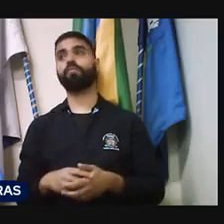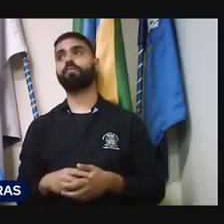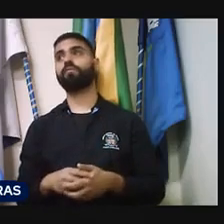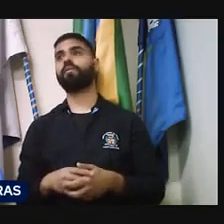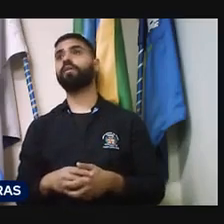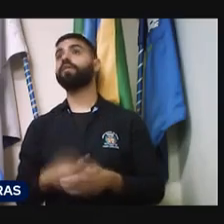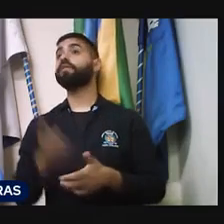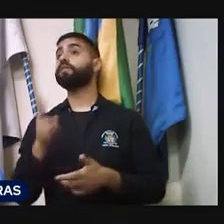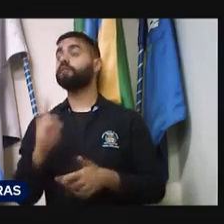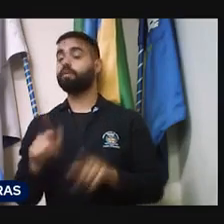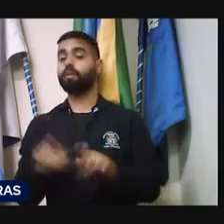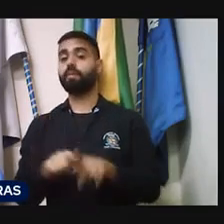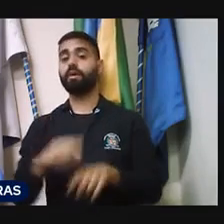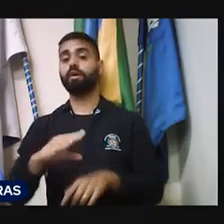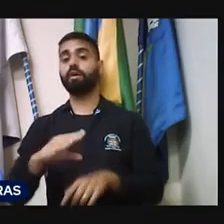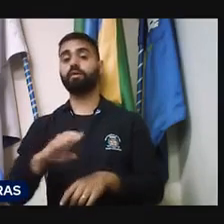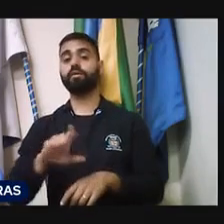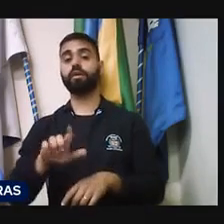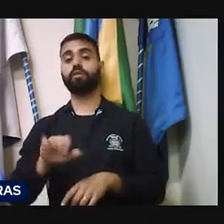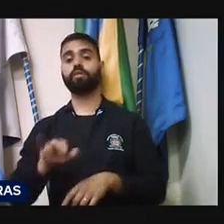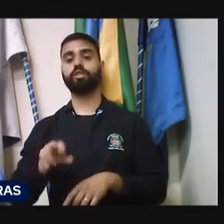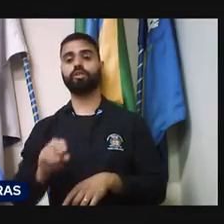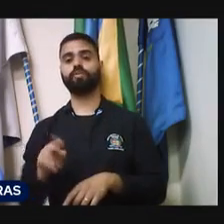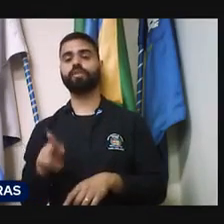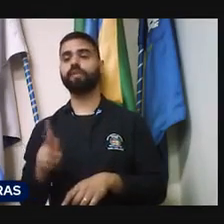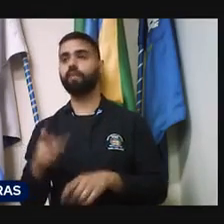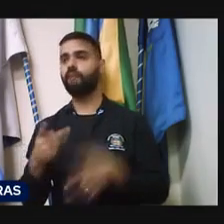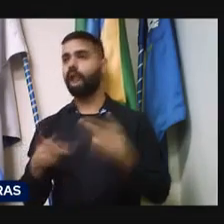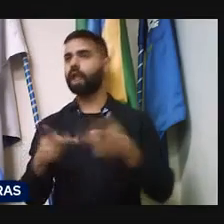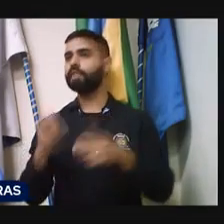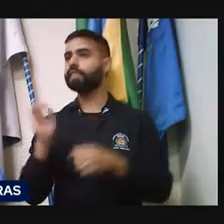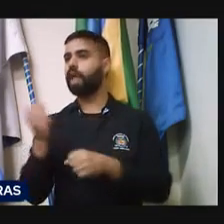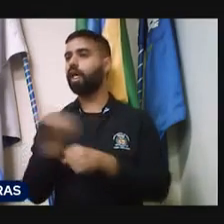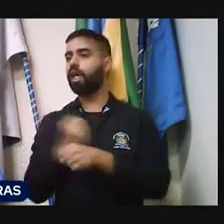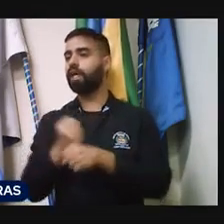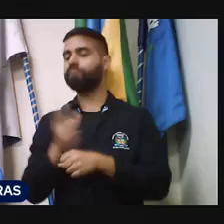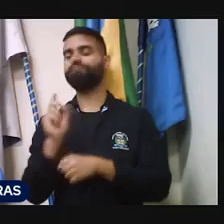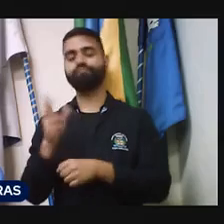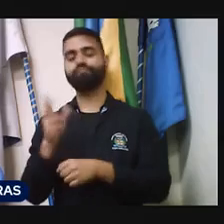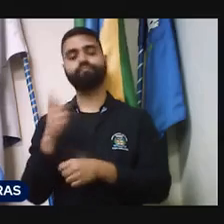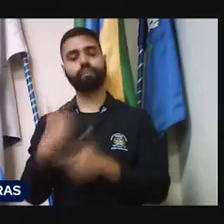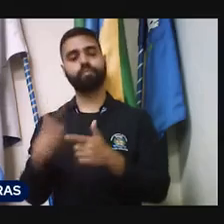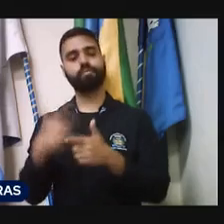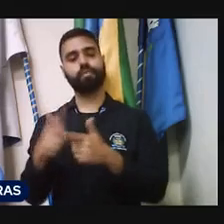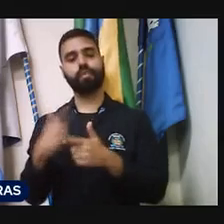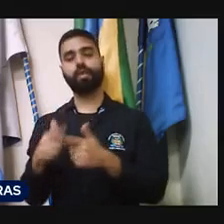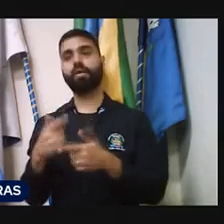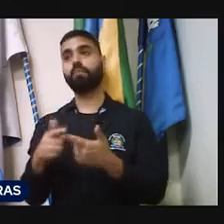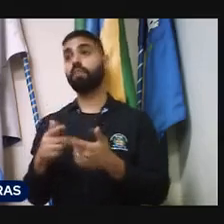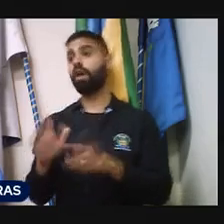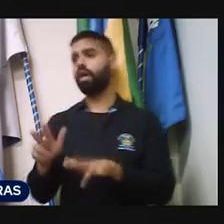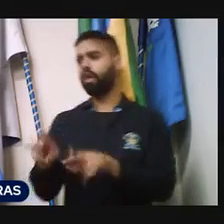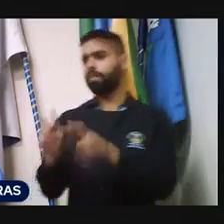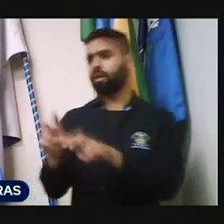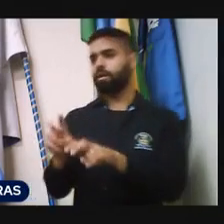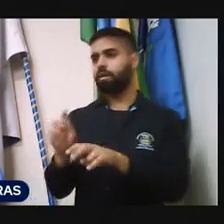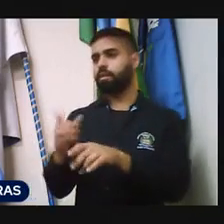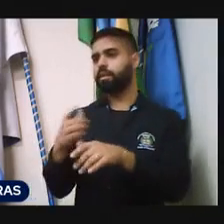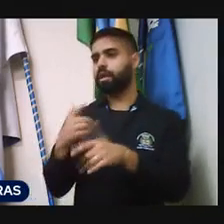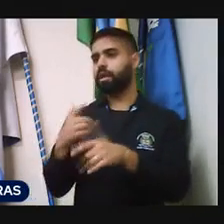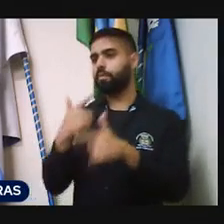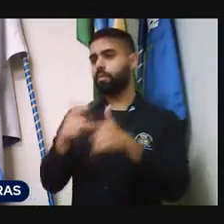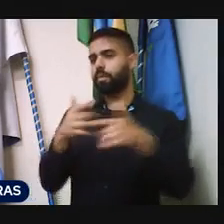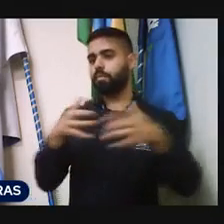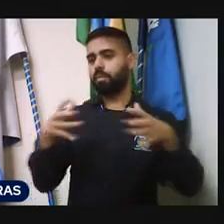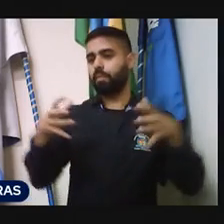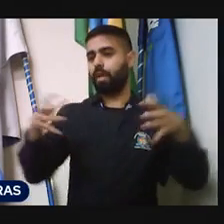você também sempre fala é só problema ele já tá aqui há vários anos e só problema só problema porque você tá ventando problema o problema só se acumula